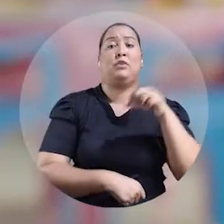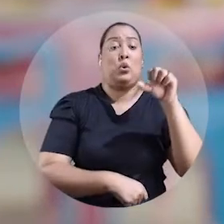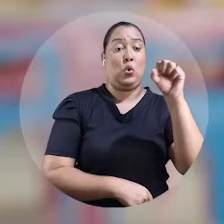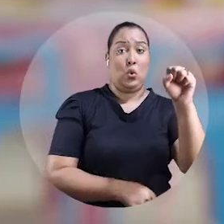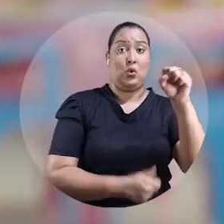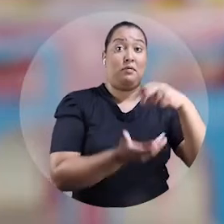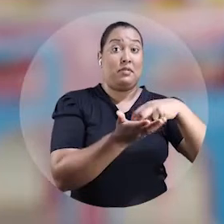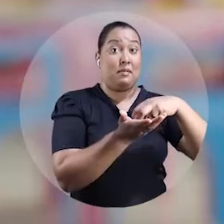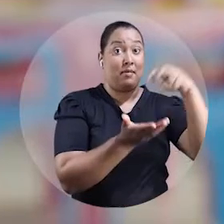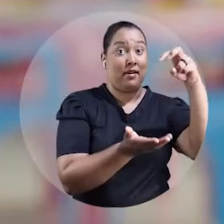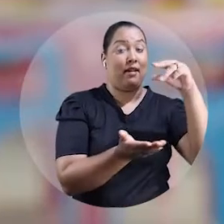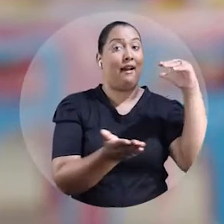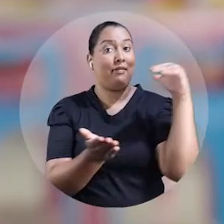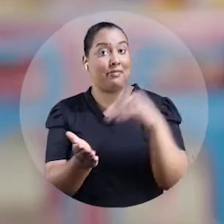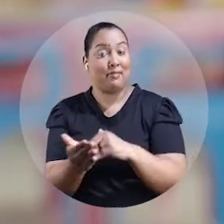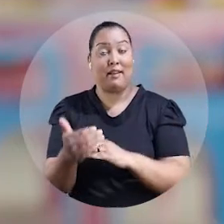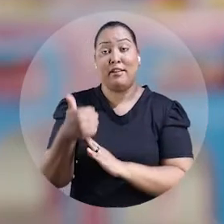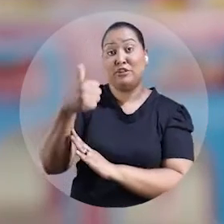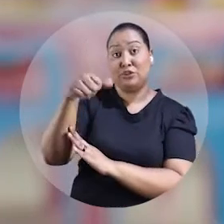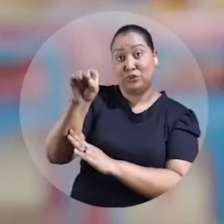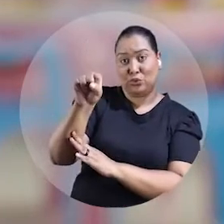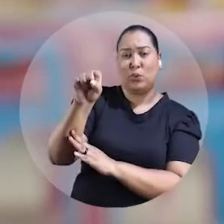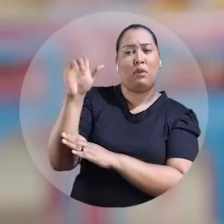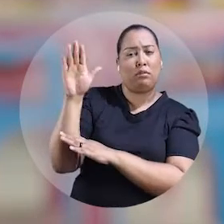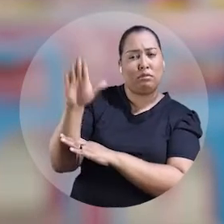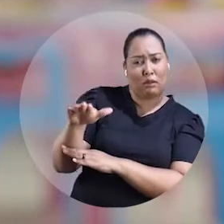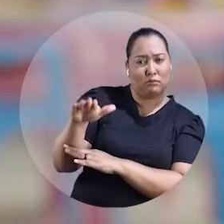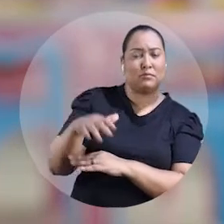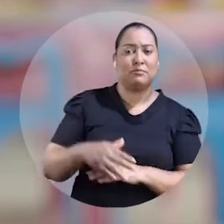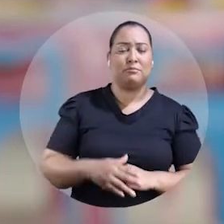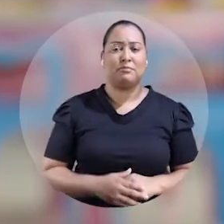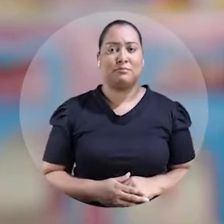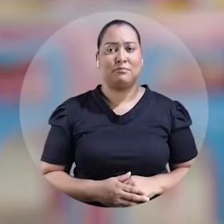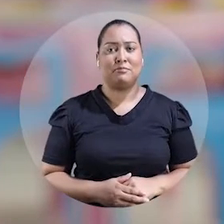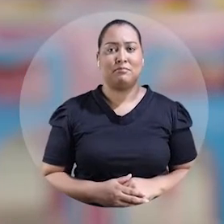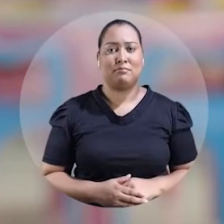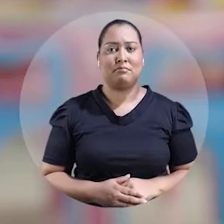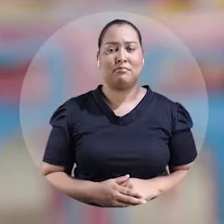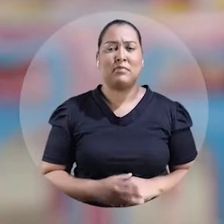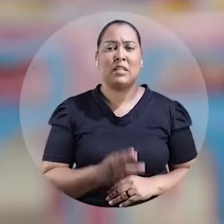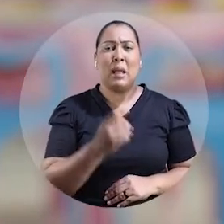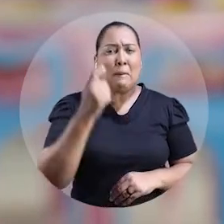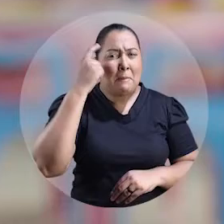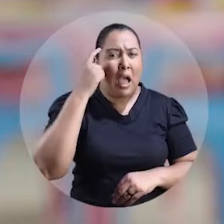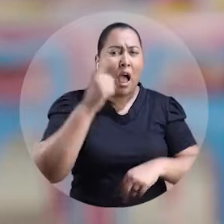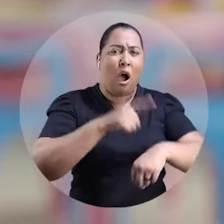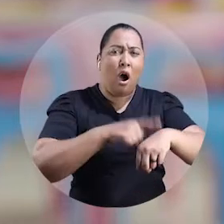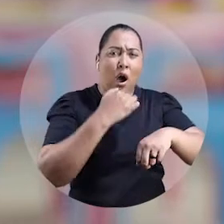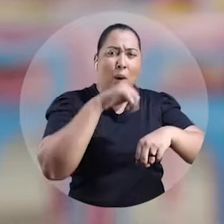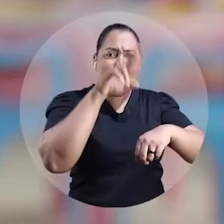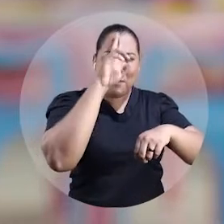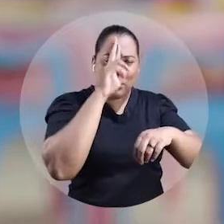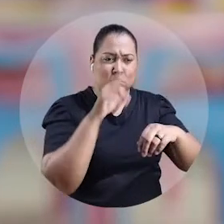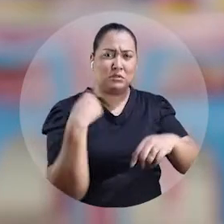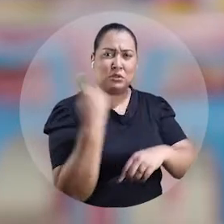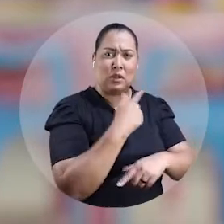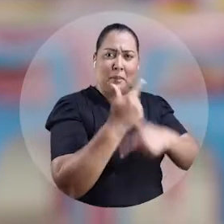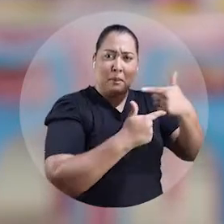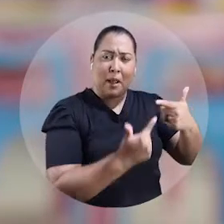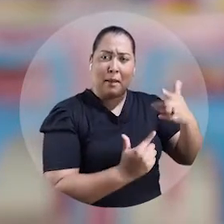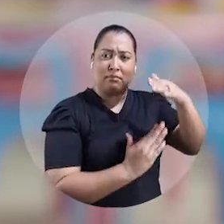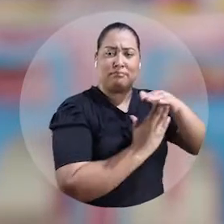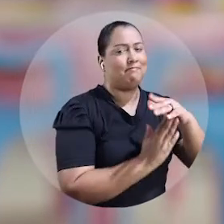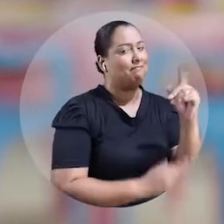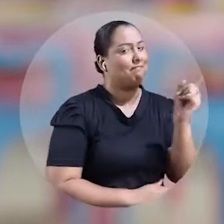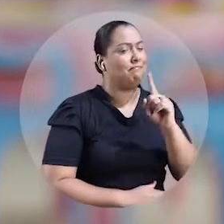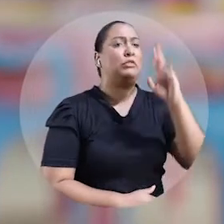disposição das 8 às 18 horas, sem intervalo de almoço, que é muito importante,